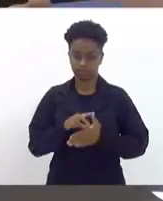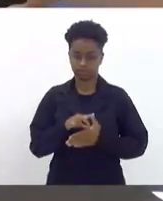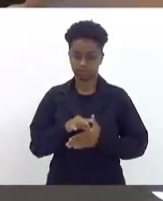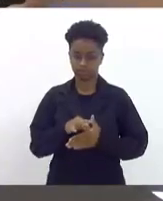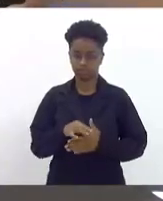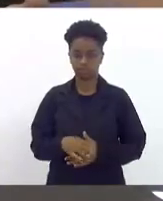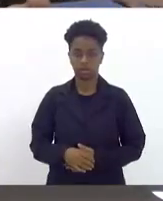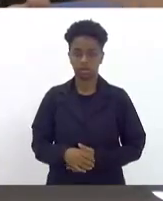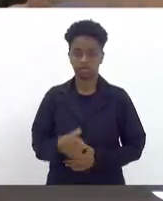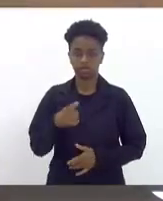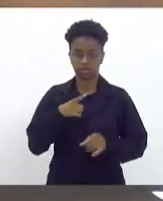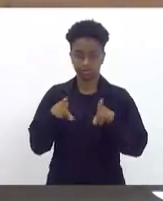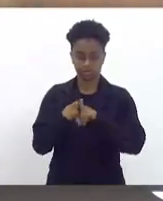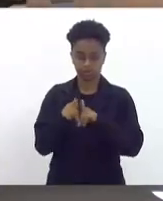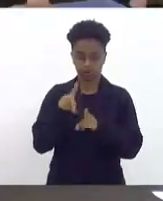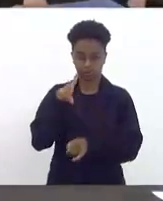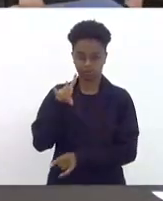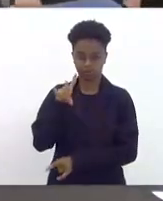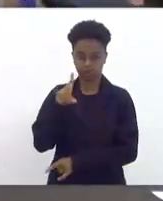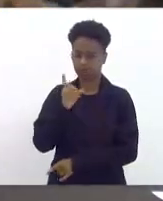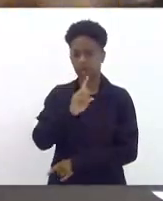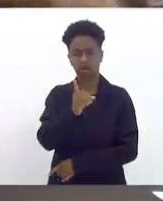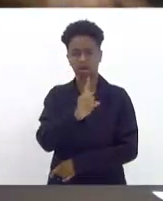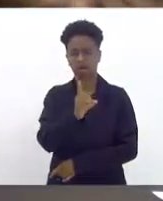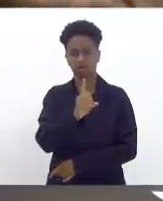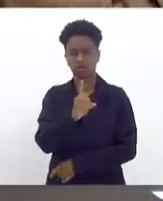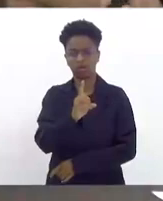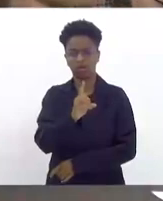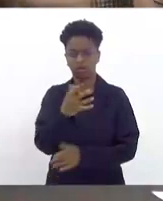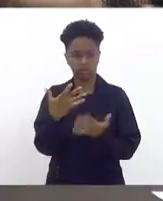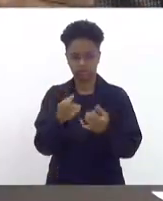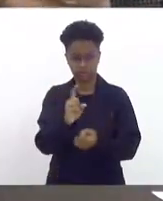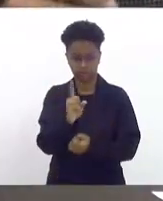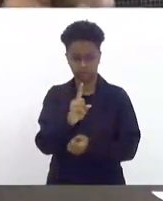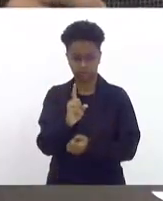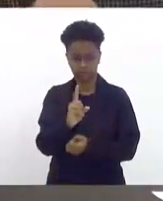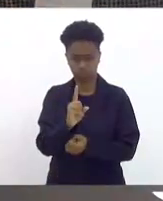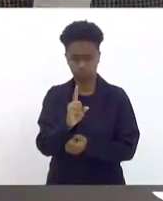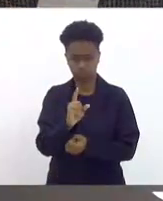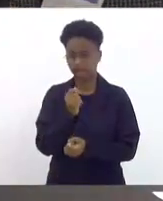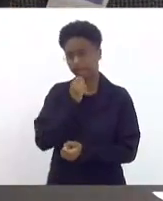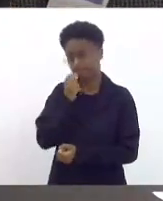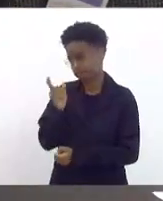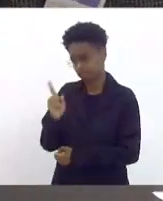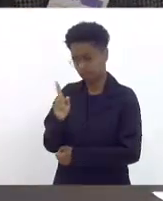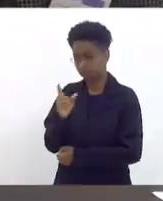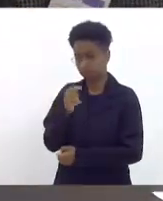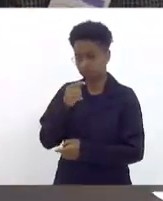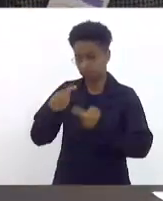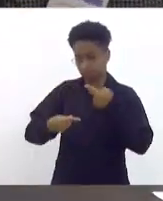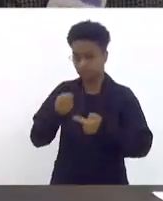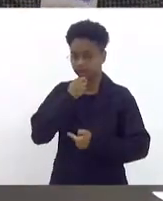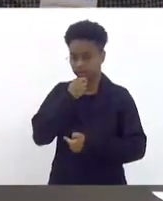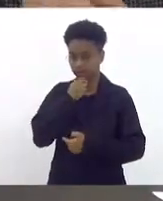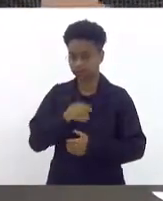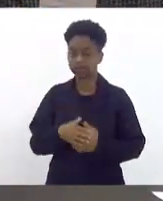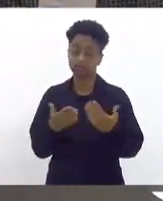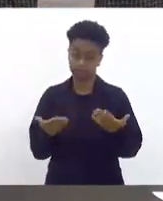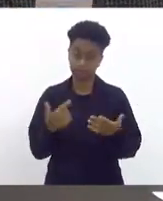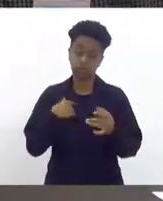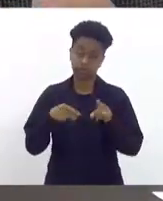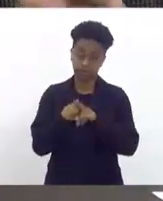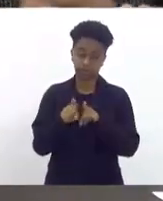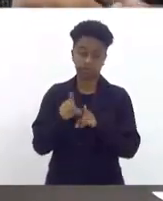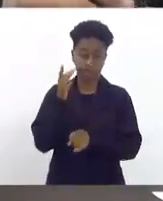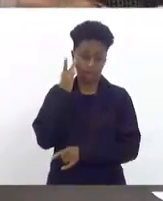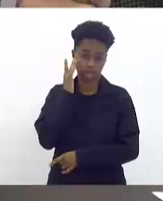o deputado Vinícius Ah não então não foi não foi acatado o boleto Não ainda não vai ficar sendo discutido agora acho que